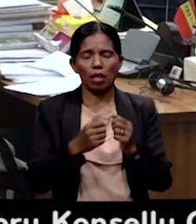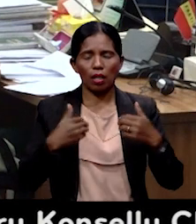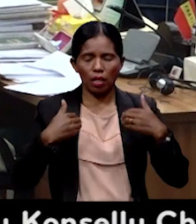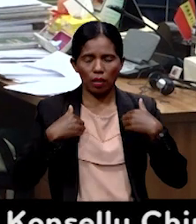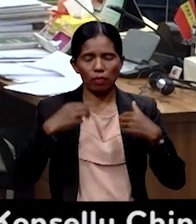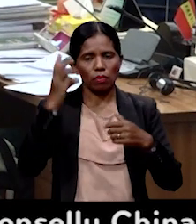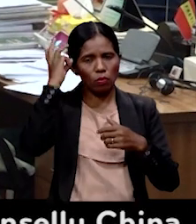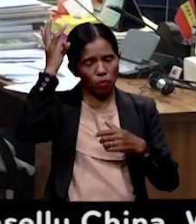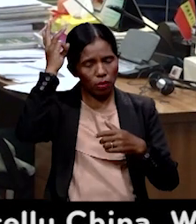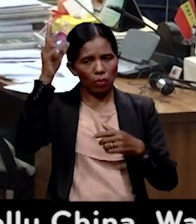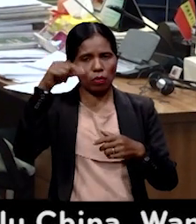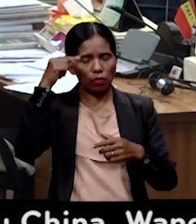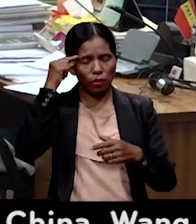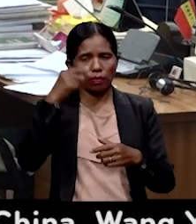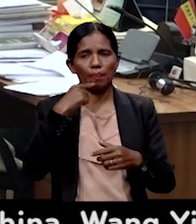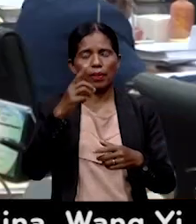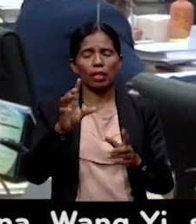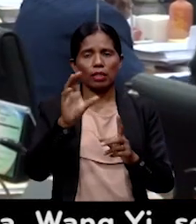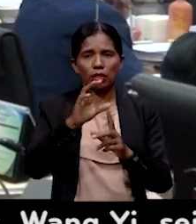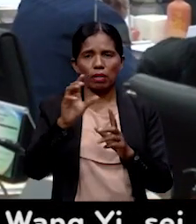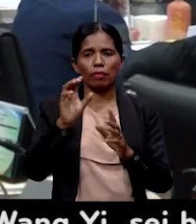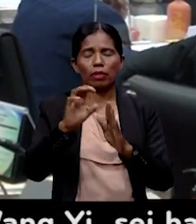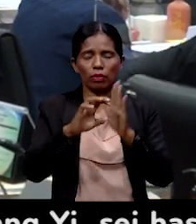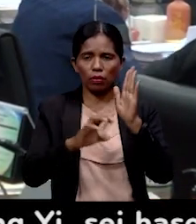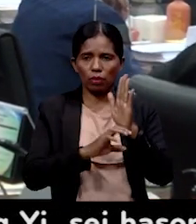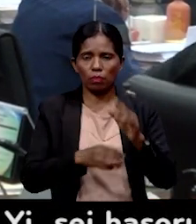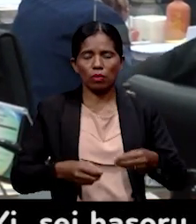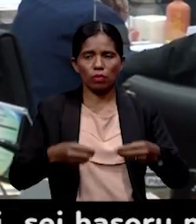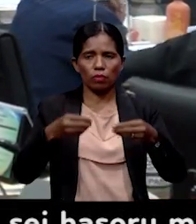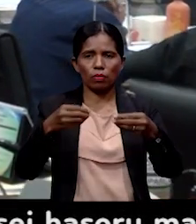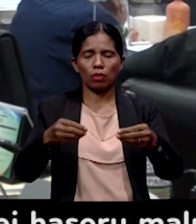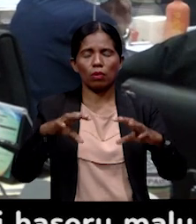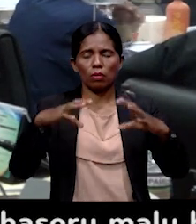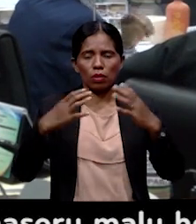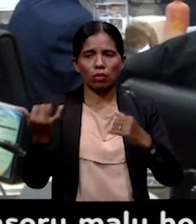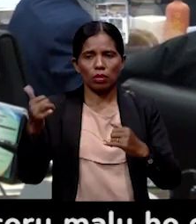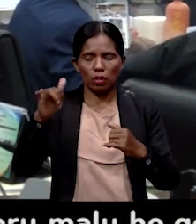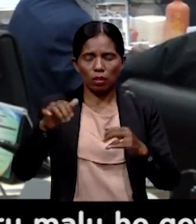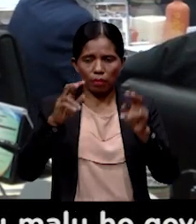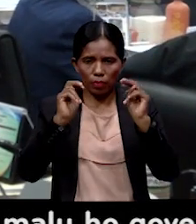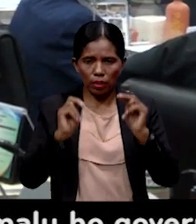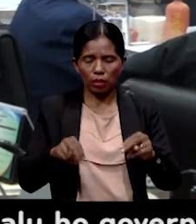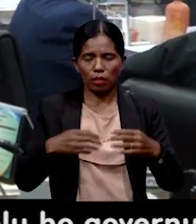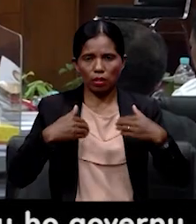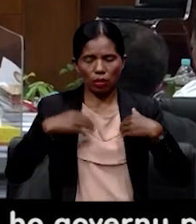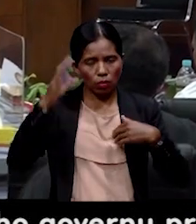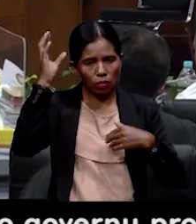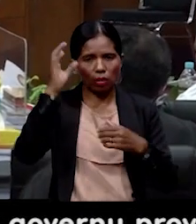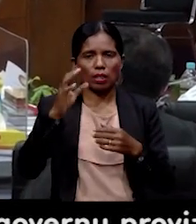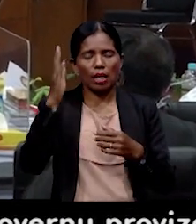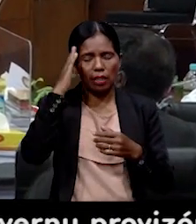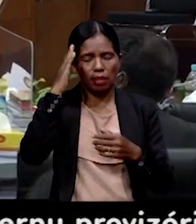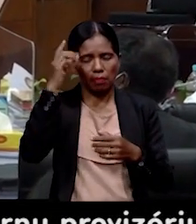ba governo. Sefi executivo ne hateten assessor Cira foi assessoria ba comissão Cira precisa e conhecimento de aclio